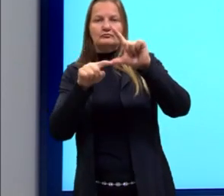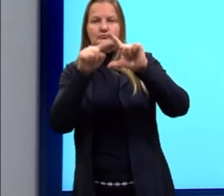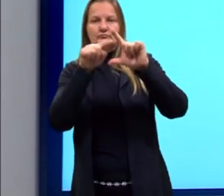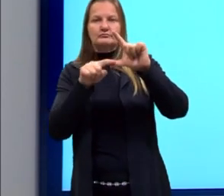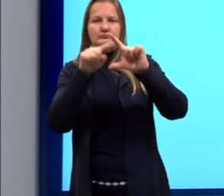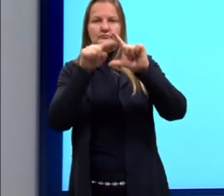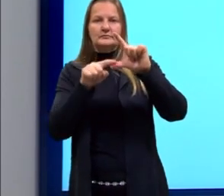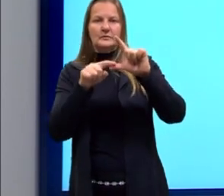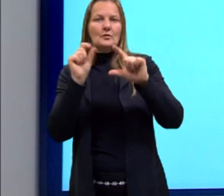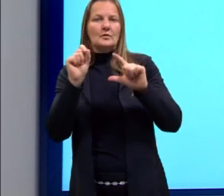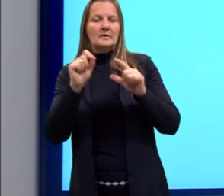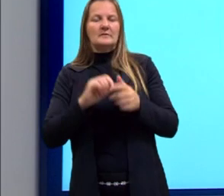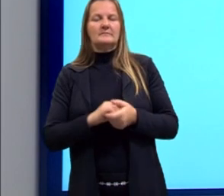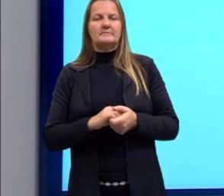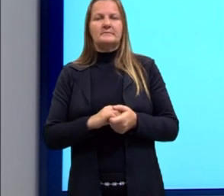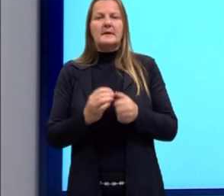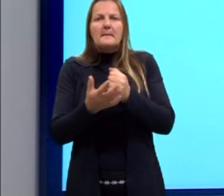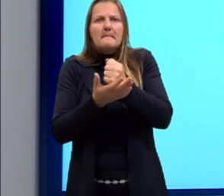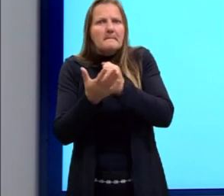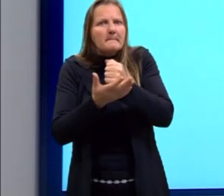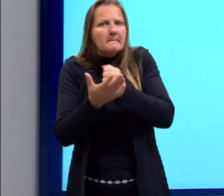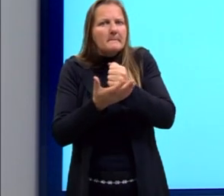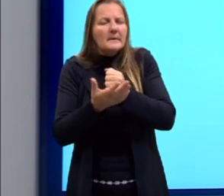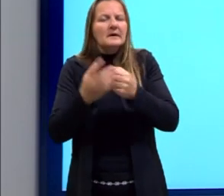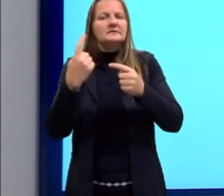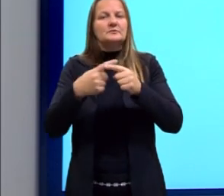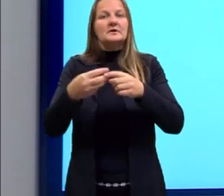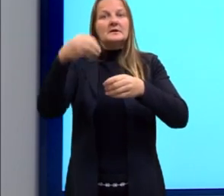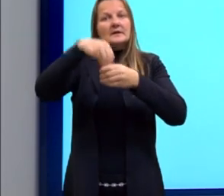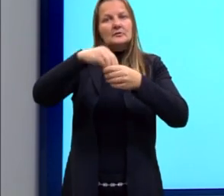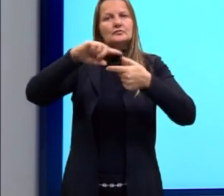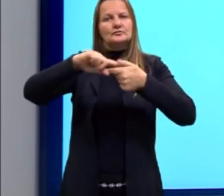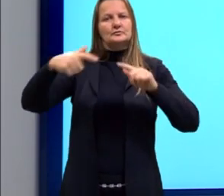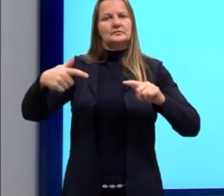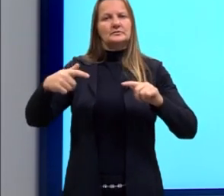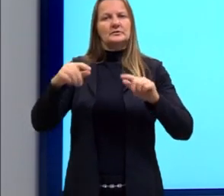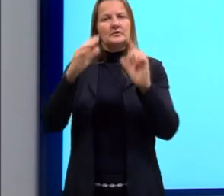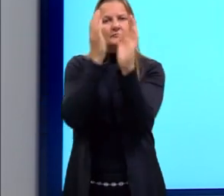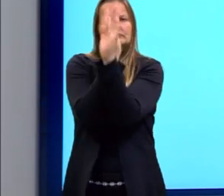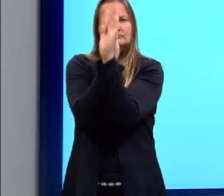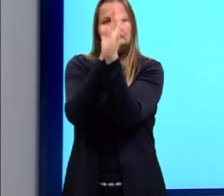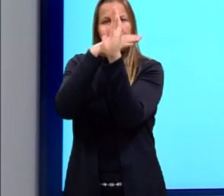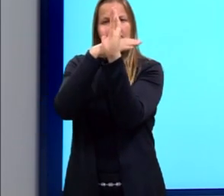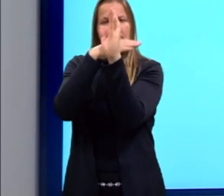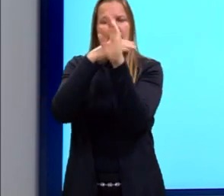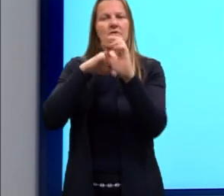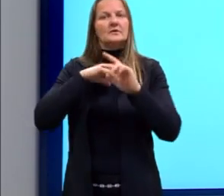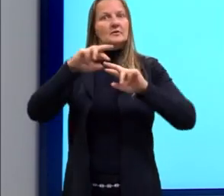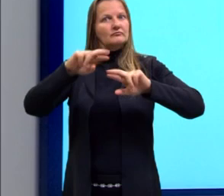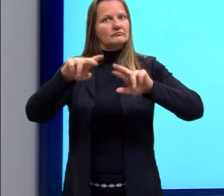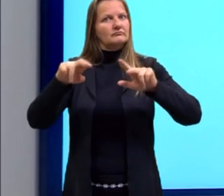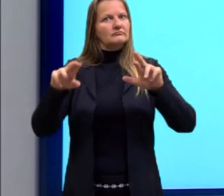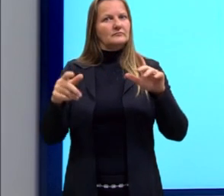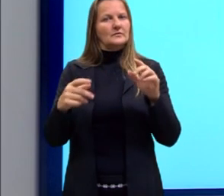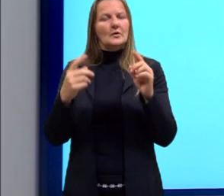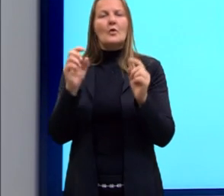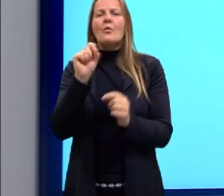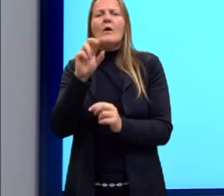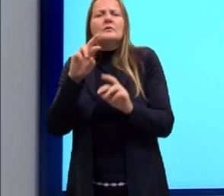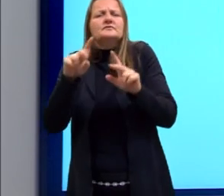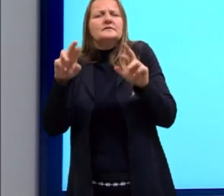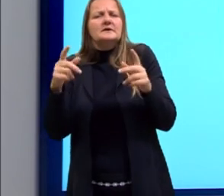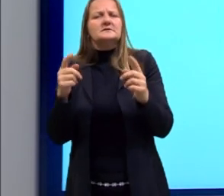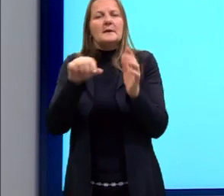Além disso ela é base para a geometria espacial porém a diferença entre ambas é que na